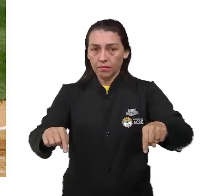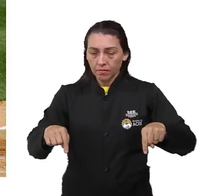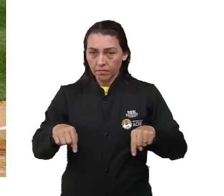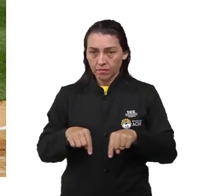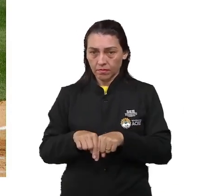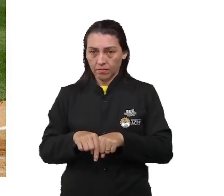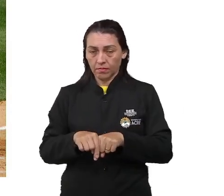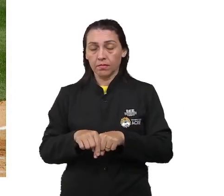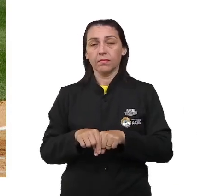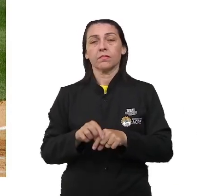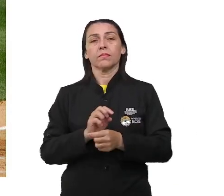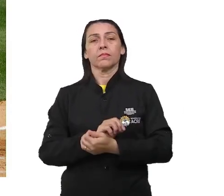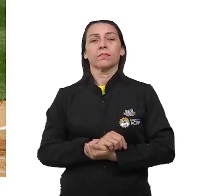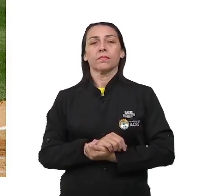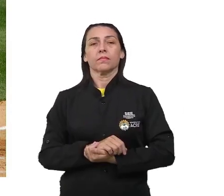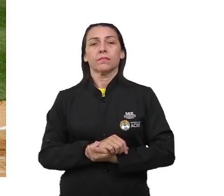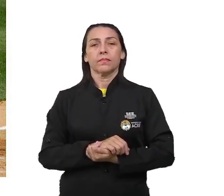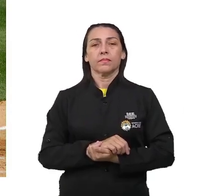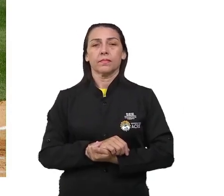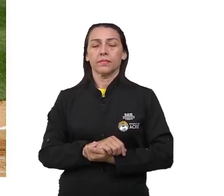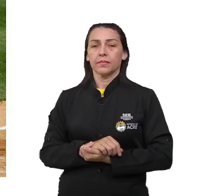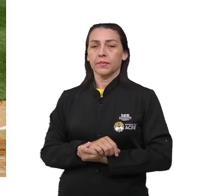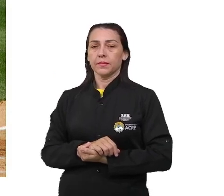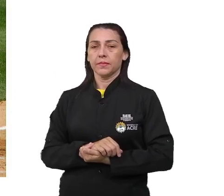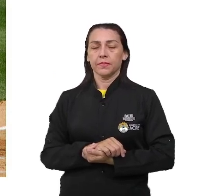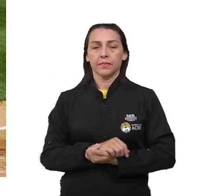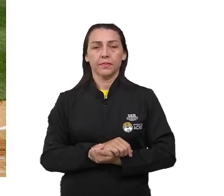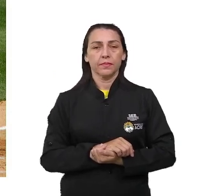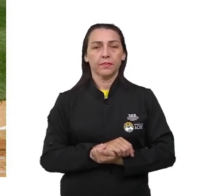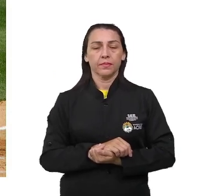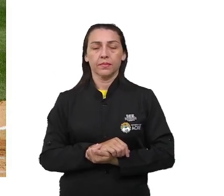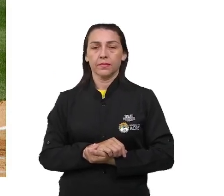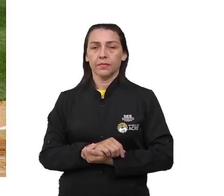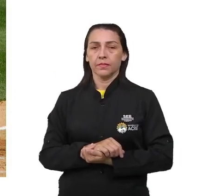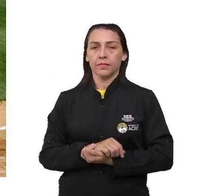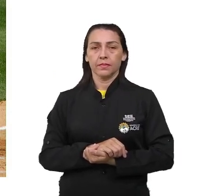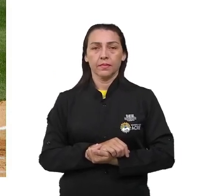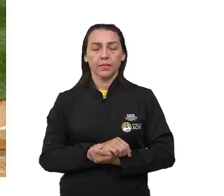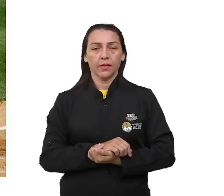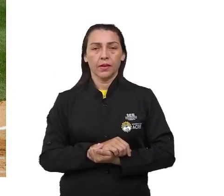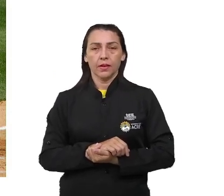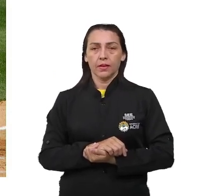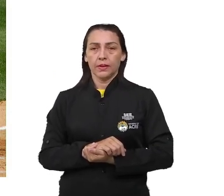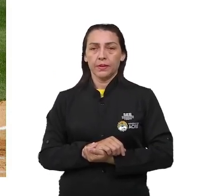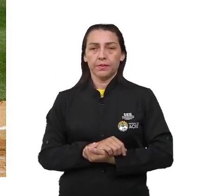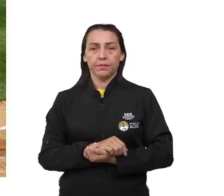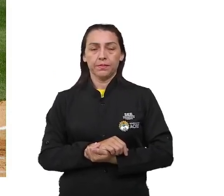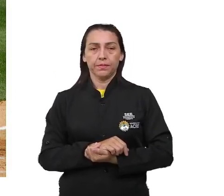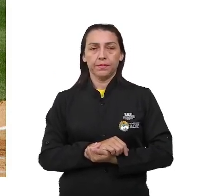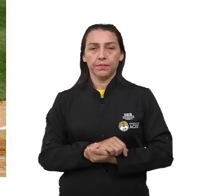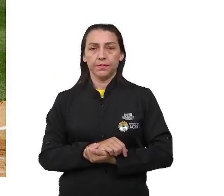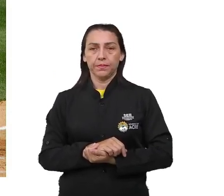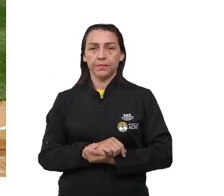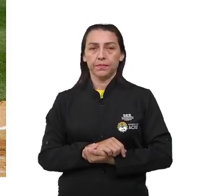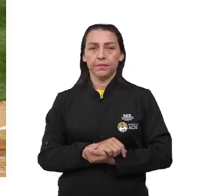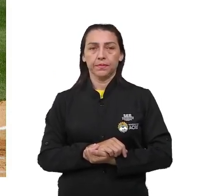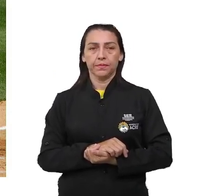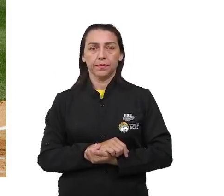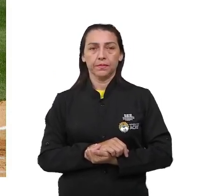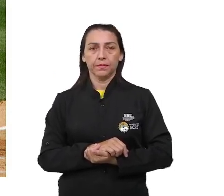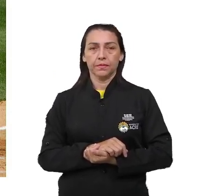Baseball is played by two teams with 9 players. They alternate between defensive